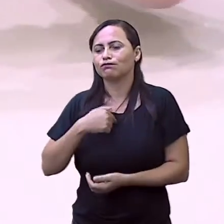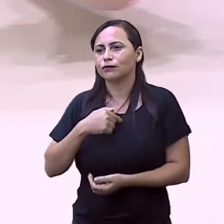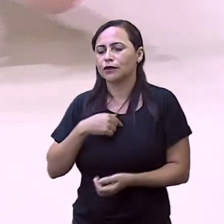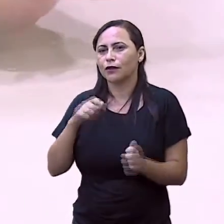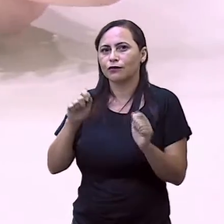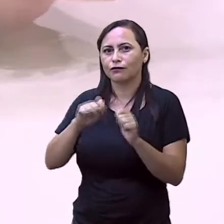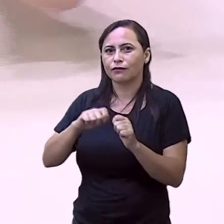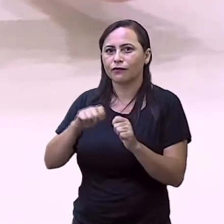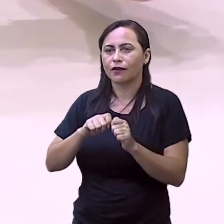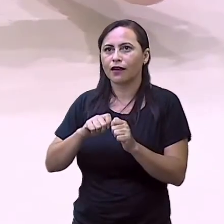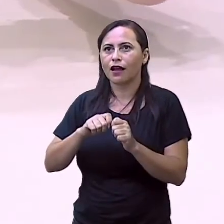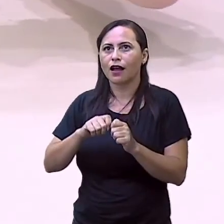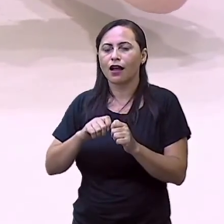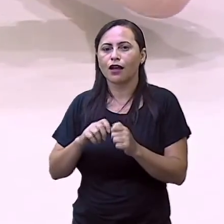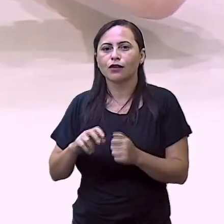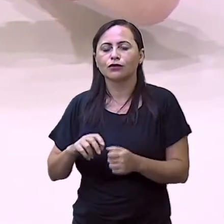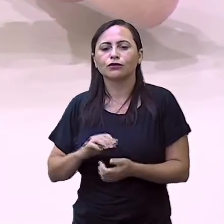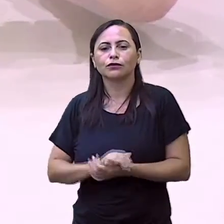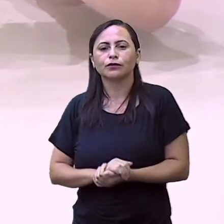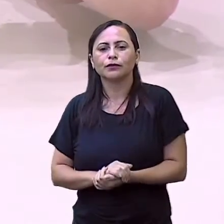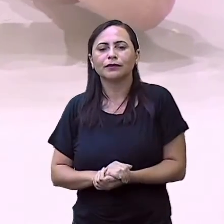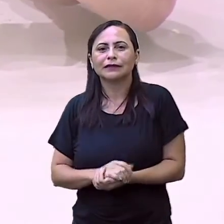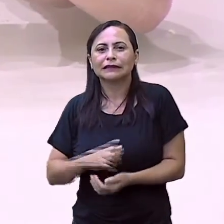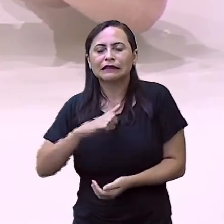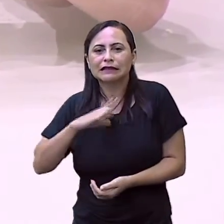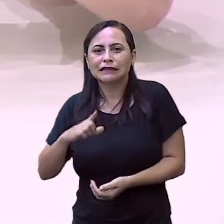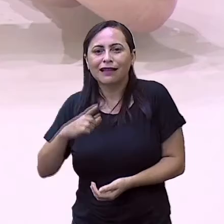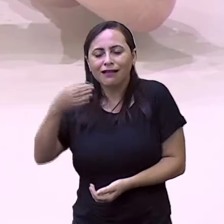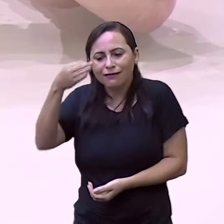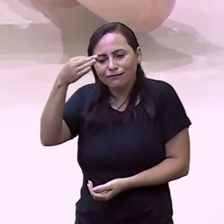aquela peça que eu vou estar medindo tenha